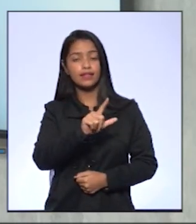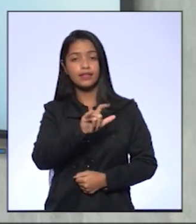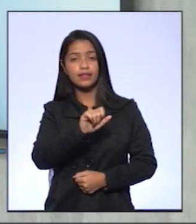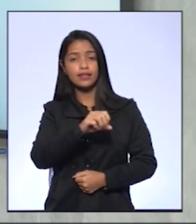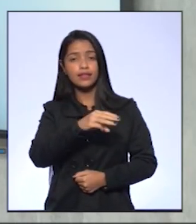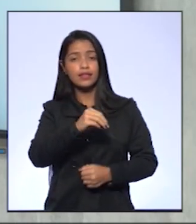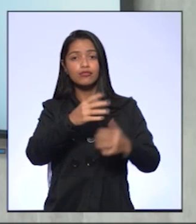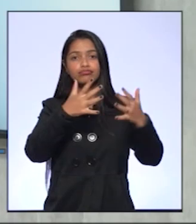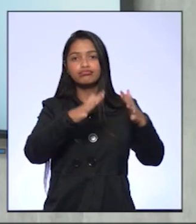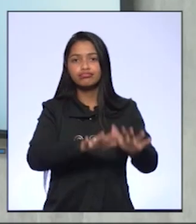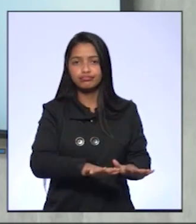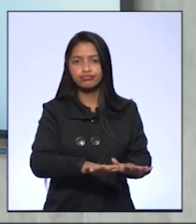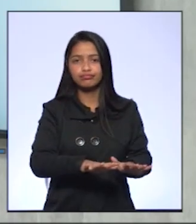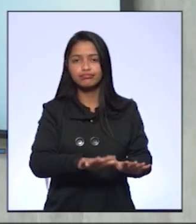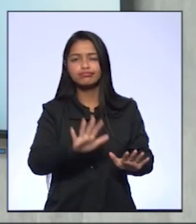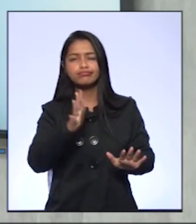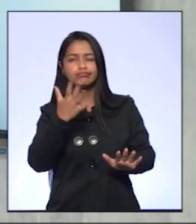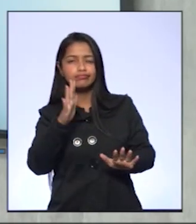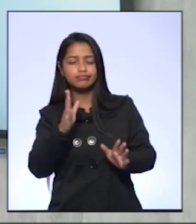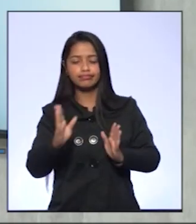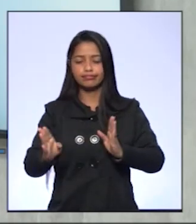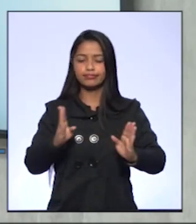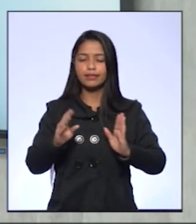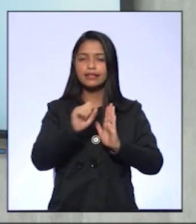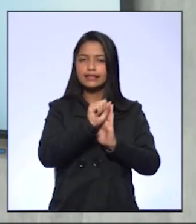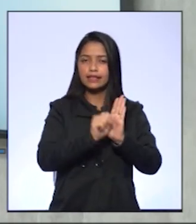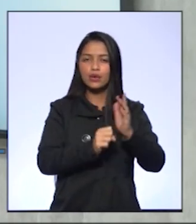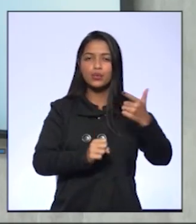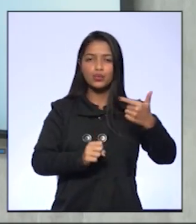durante mais ou menos o século XII ao